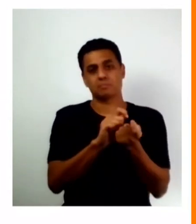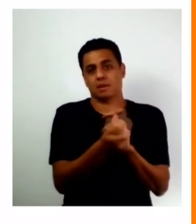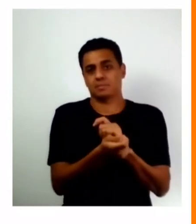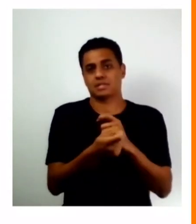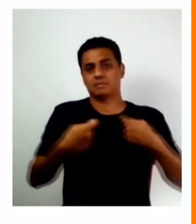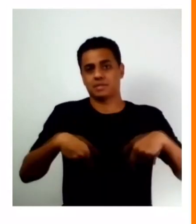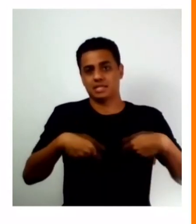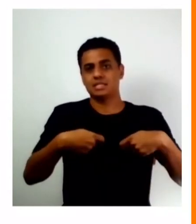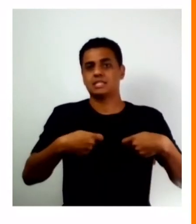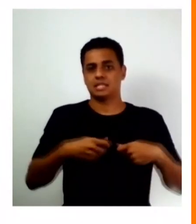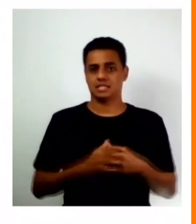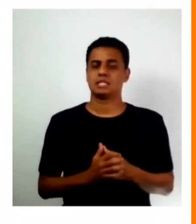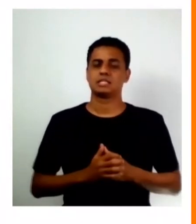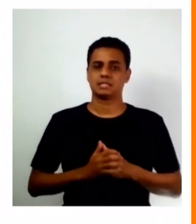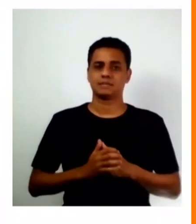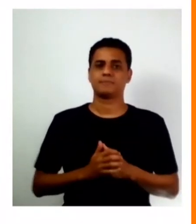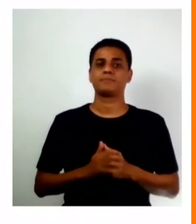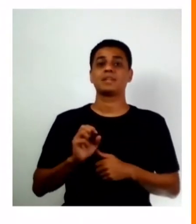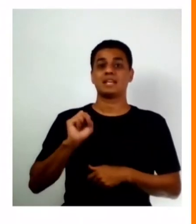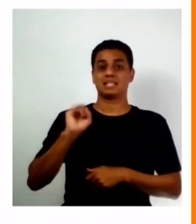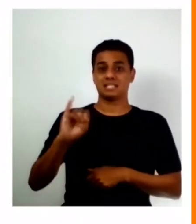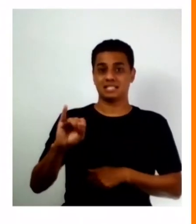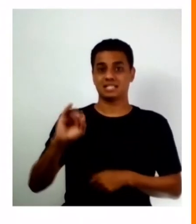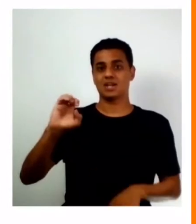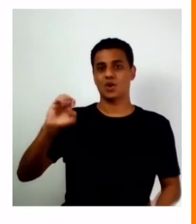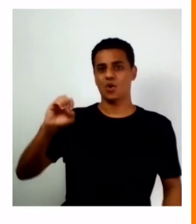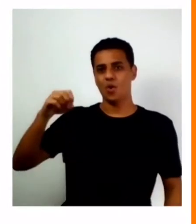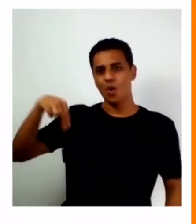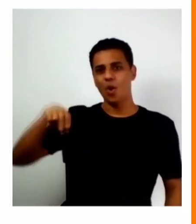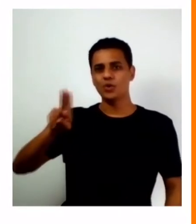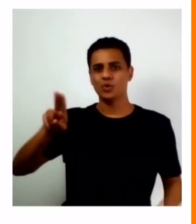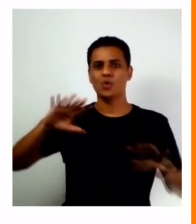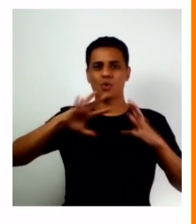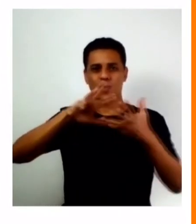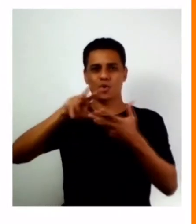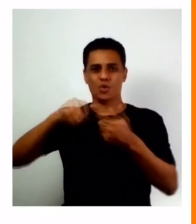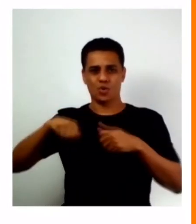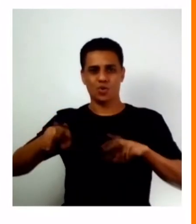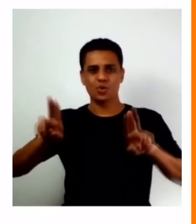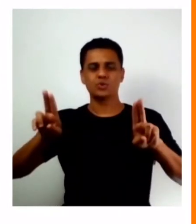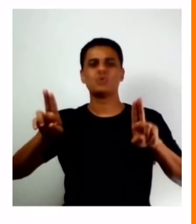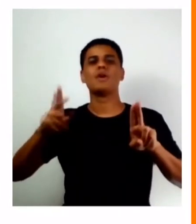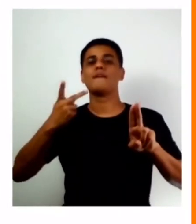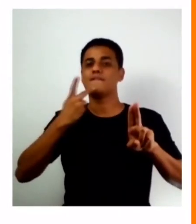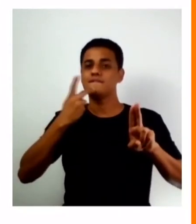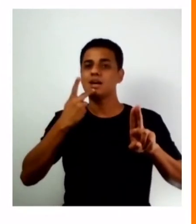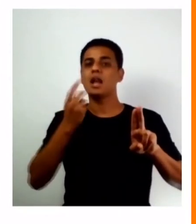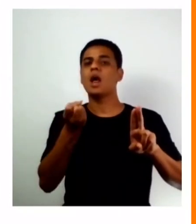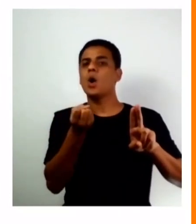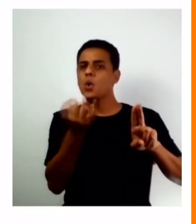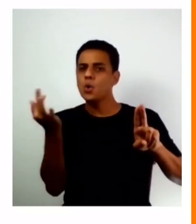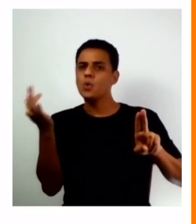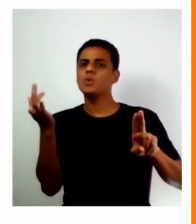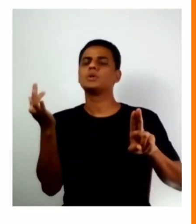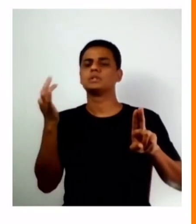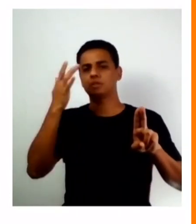Naciones Unidas decide isto que alguns autores han planteado de alargar